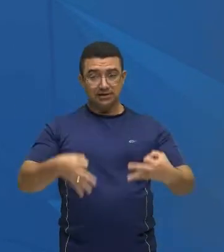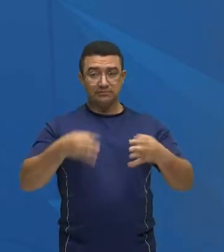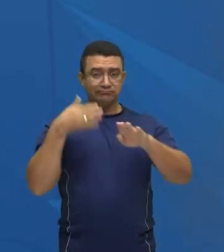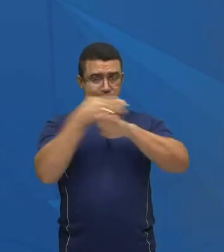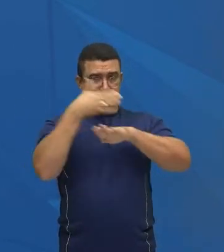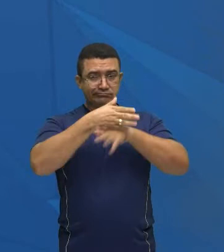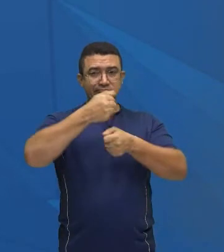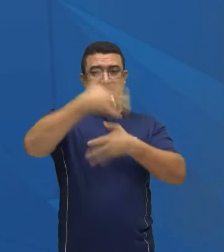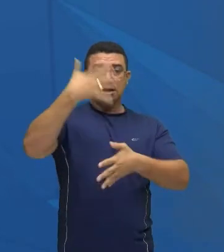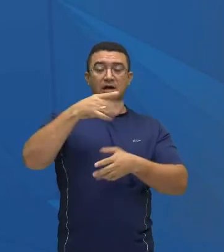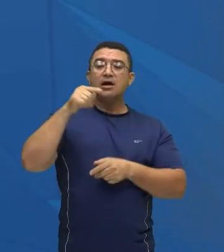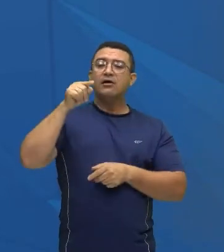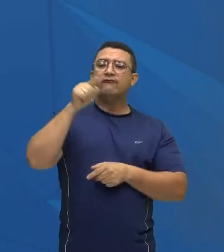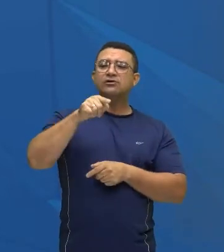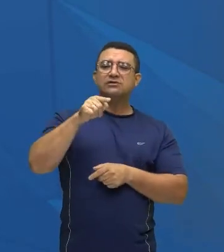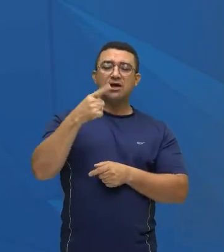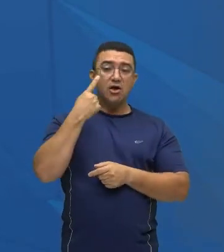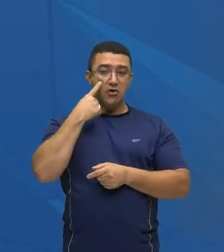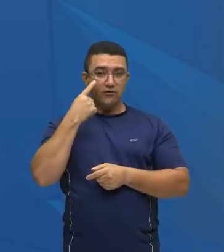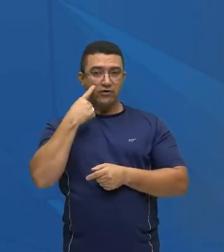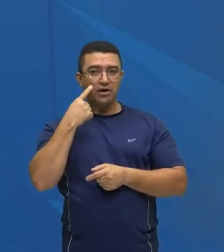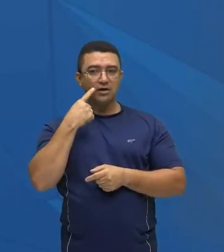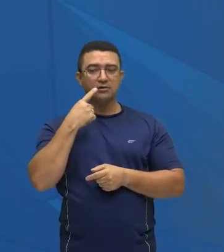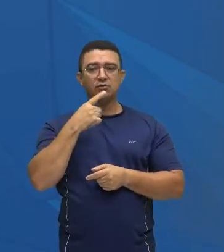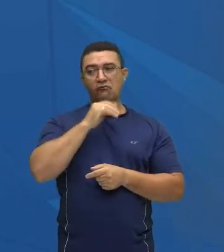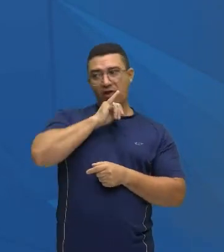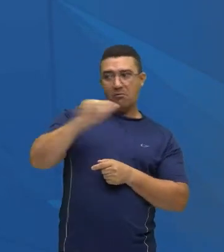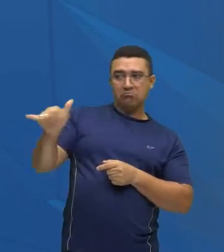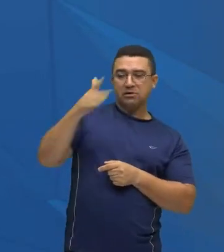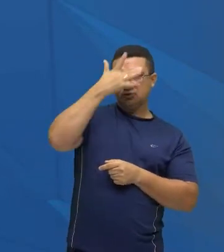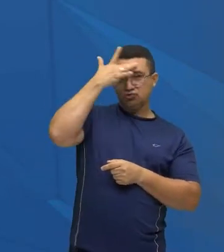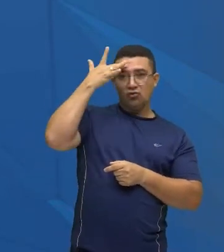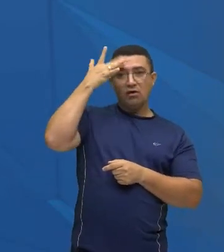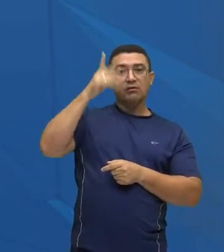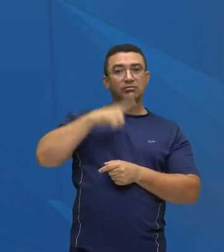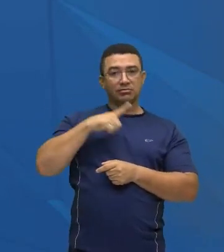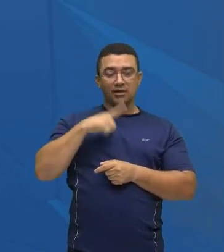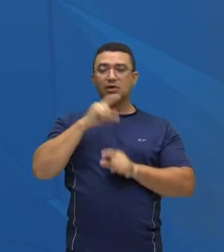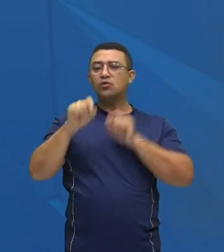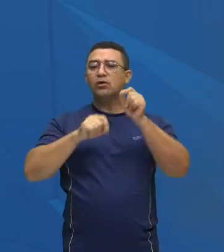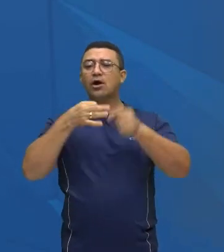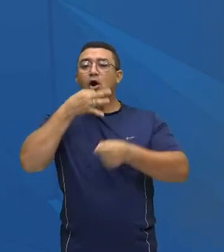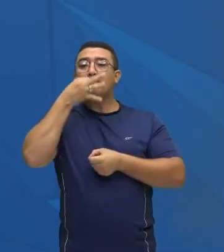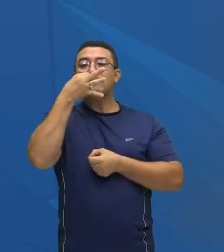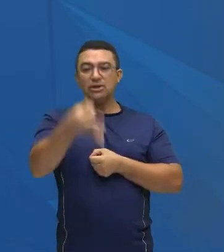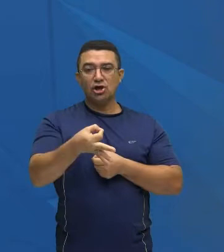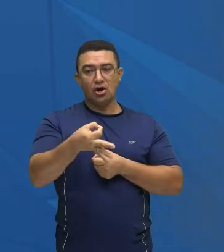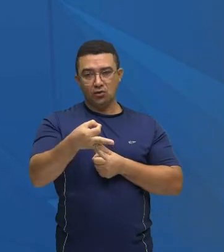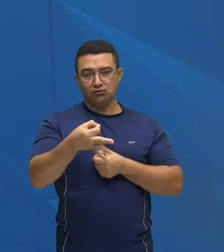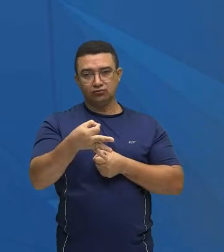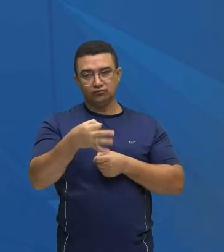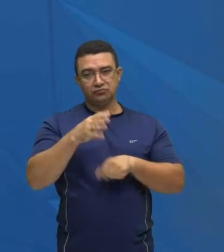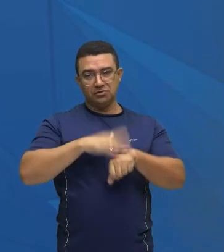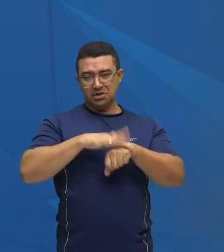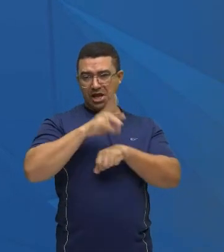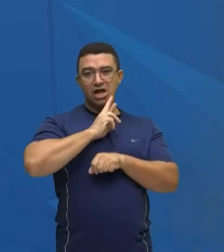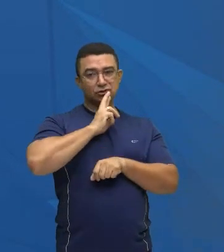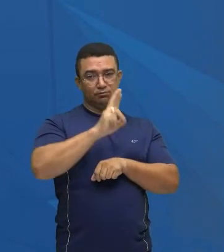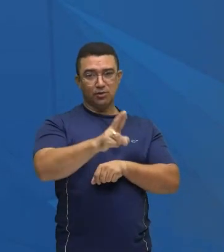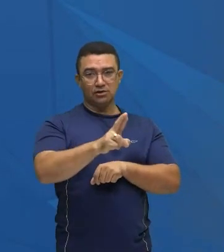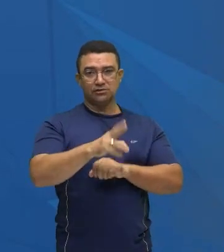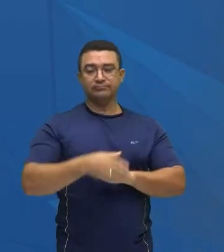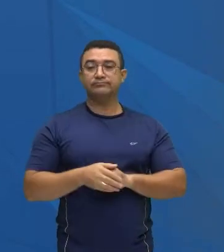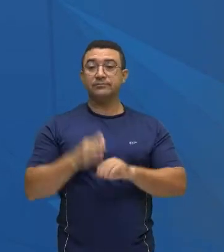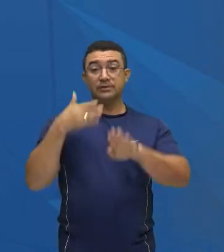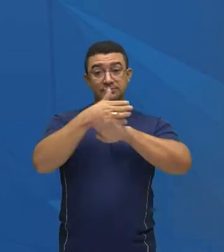Quando você ouvir falar, ou quando você falar para alguém, a gente tem uma sugestão de resposta. Olha só, olha, tem comentário